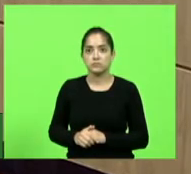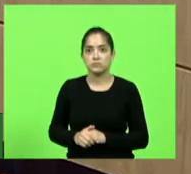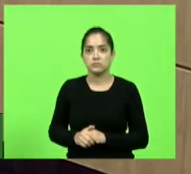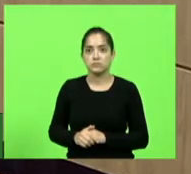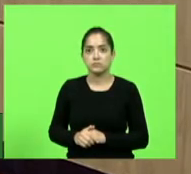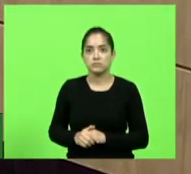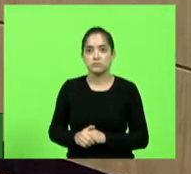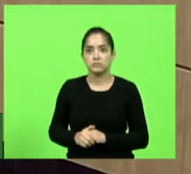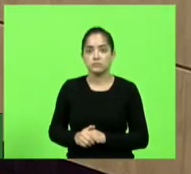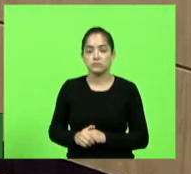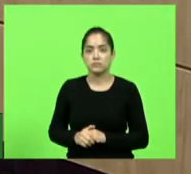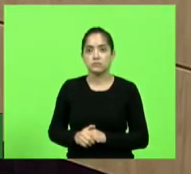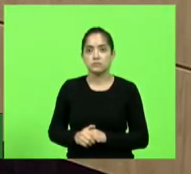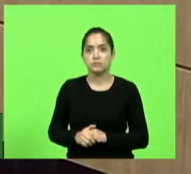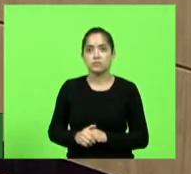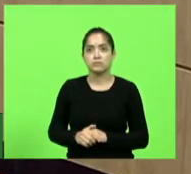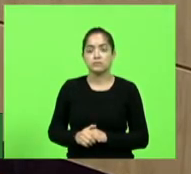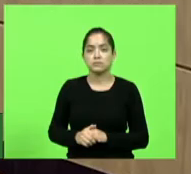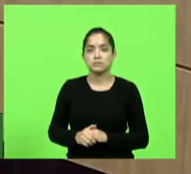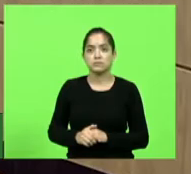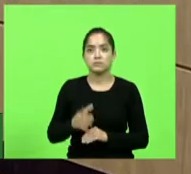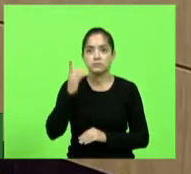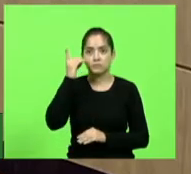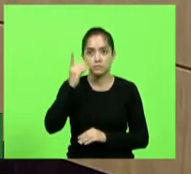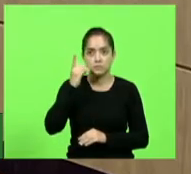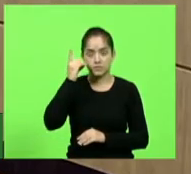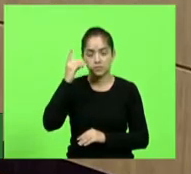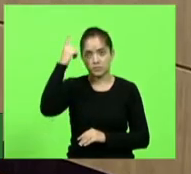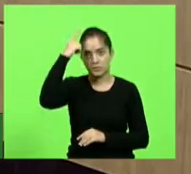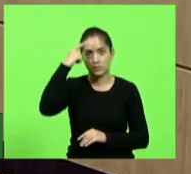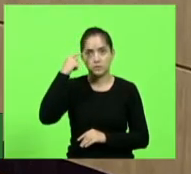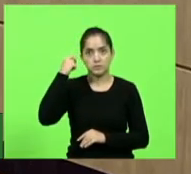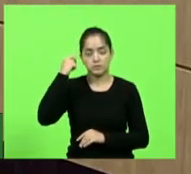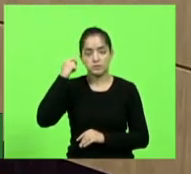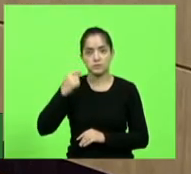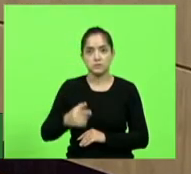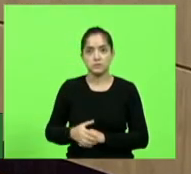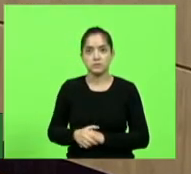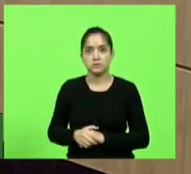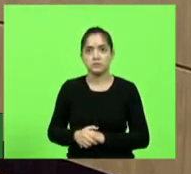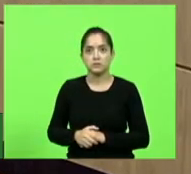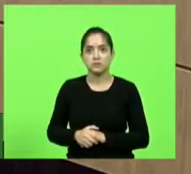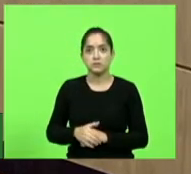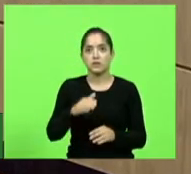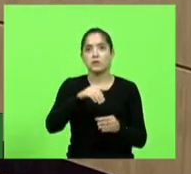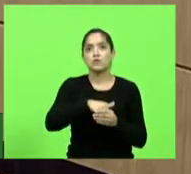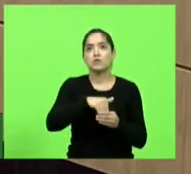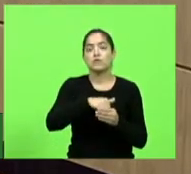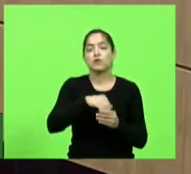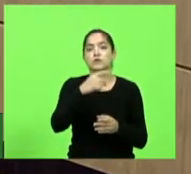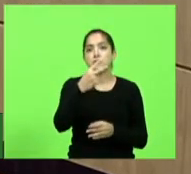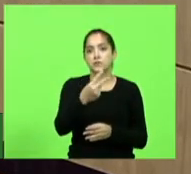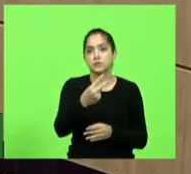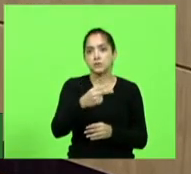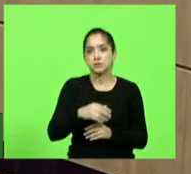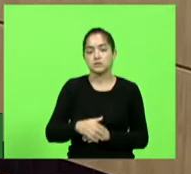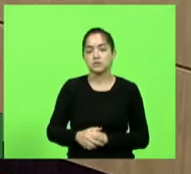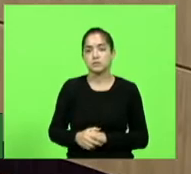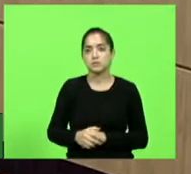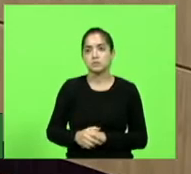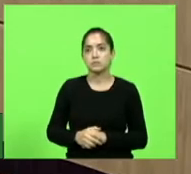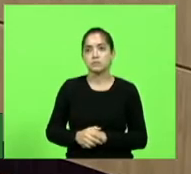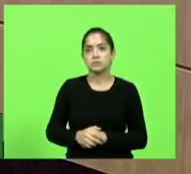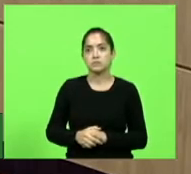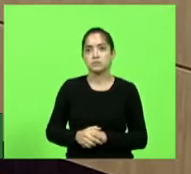bastante. Como vota a deputada Dirce Ederscheidt? Voto 2, senhor presidente. Como